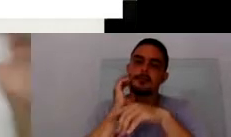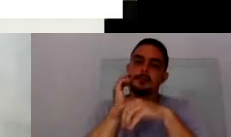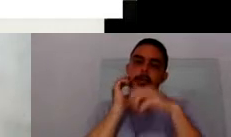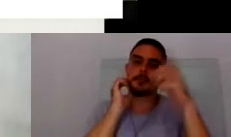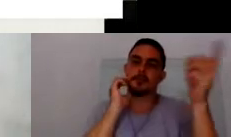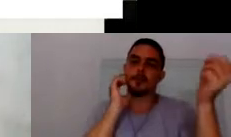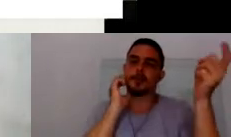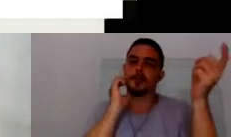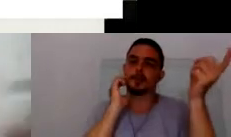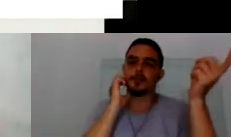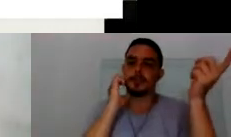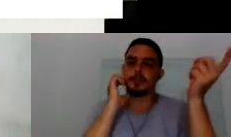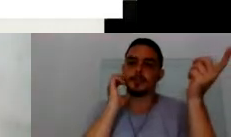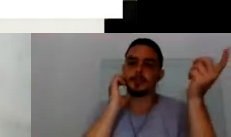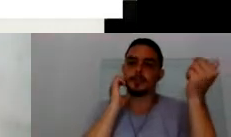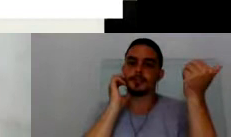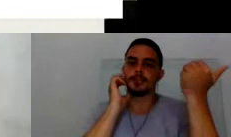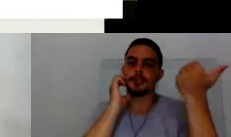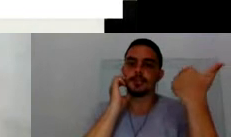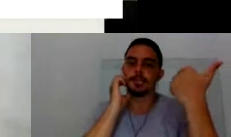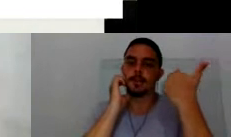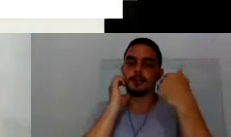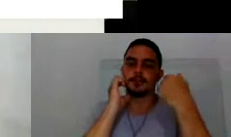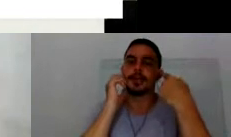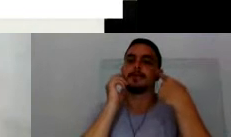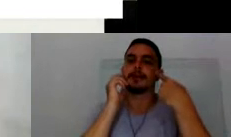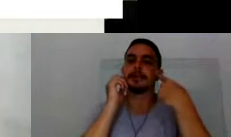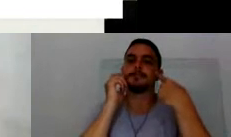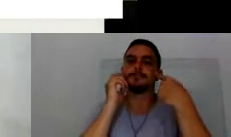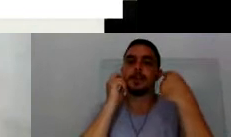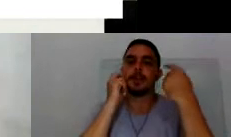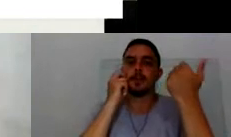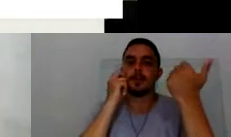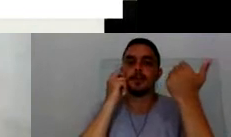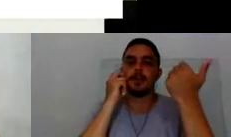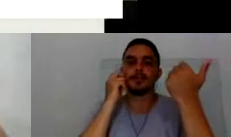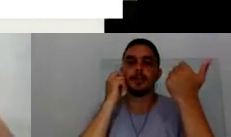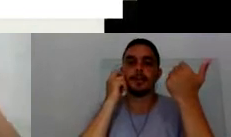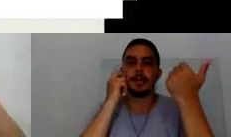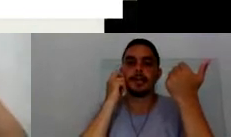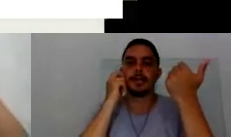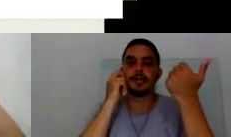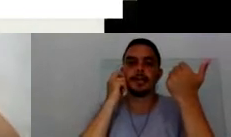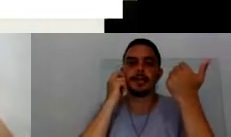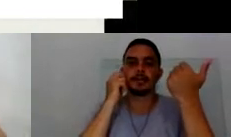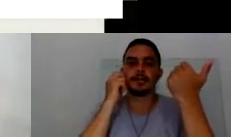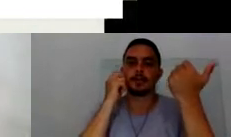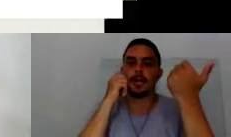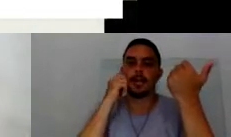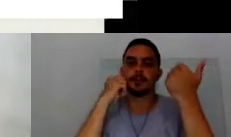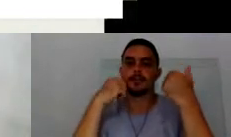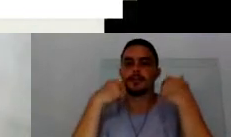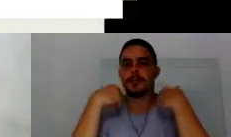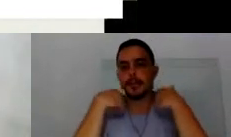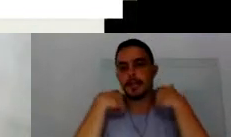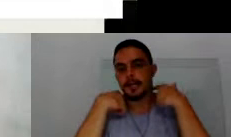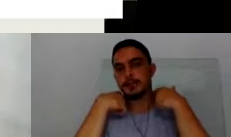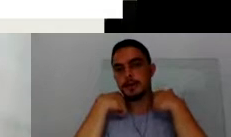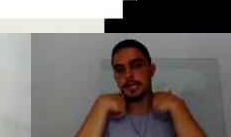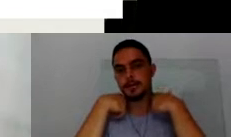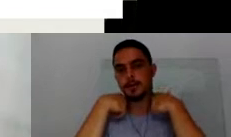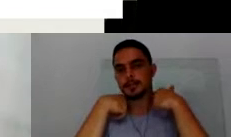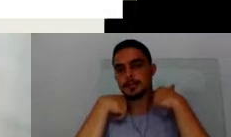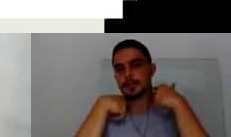os anéis volumétricos. Lembra que eu falei um pouquinho sobre isso nas aulas anteriores, aquela aula que foi gravada? Então ele fez essa